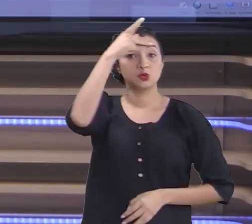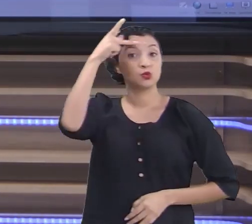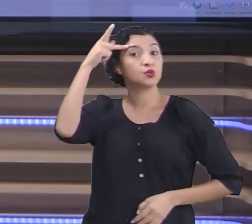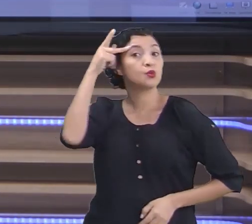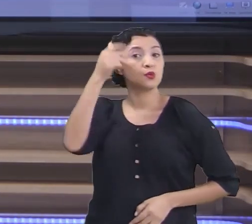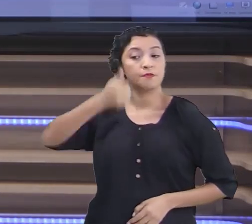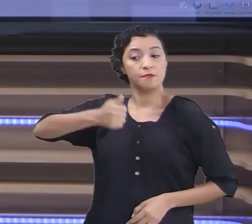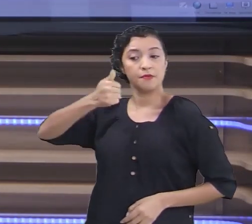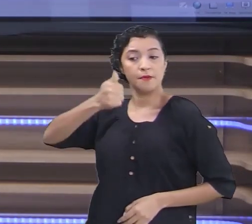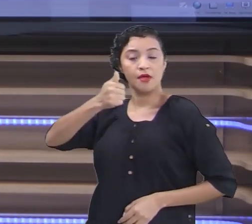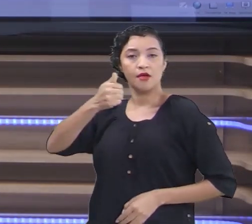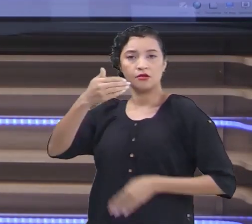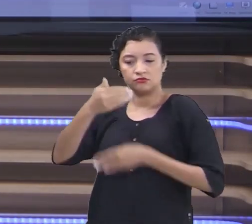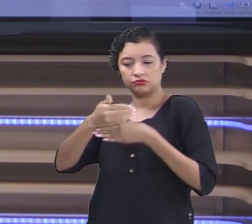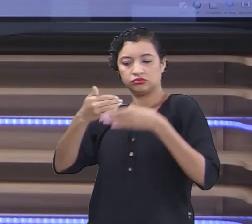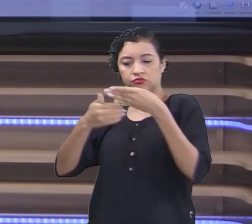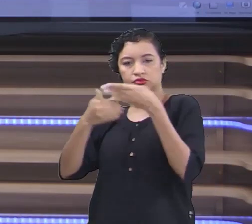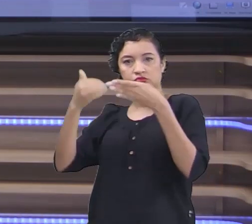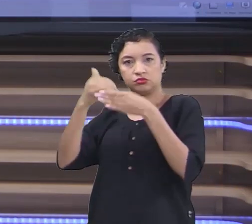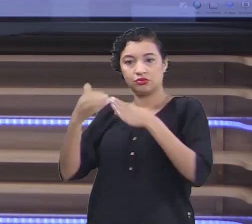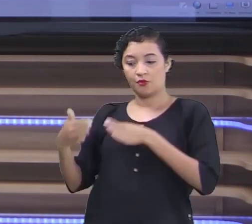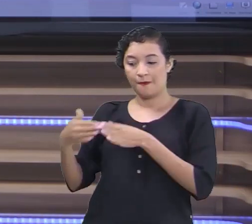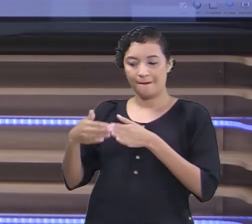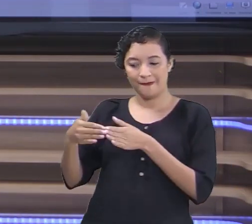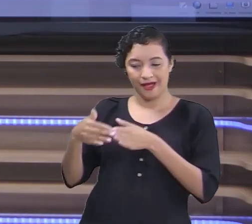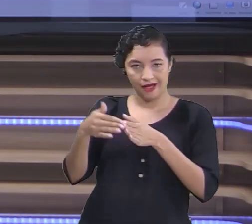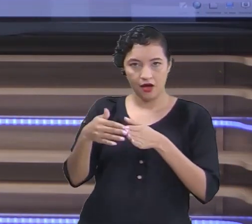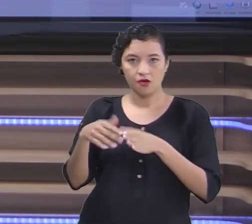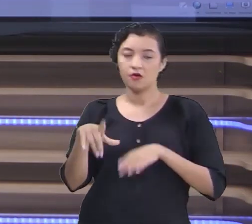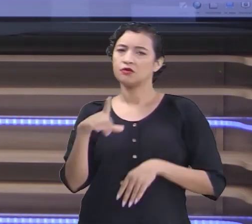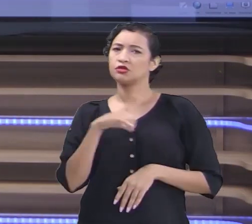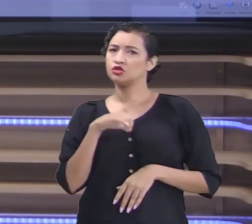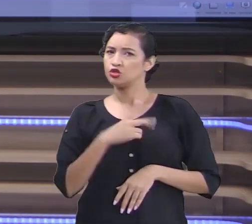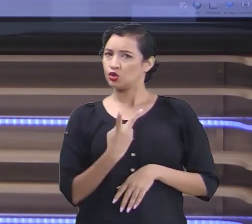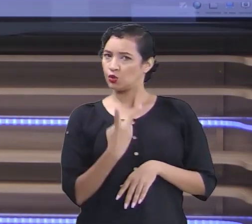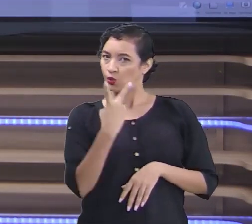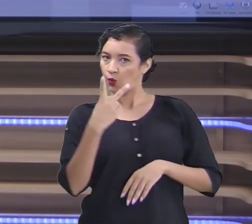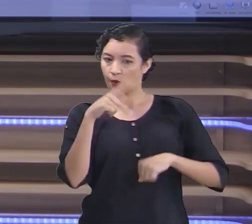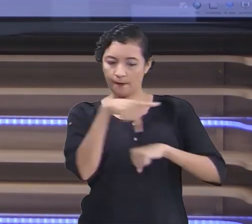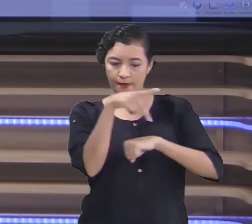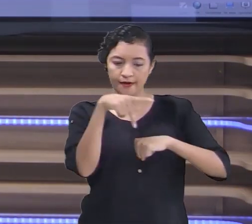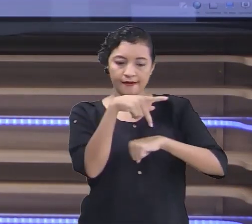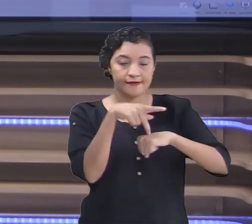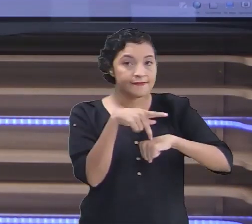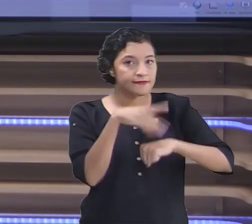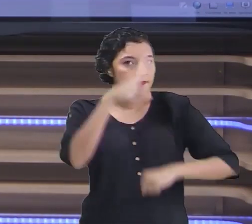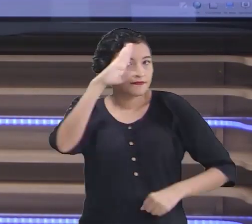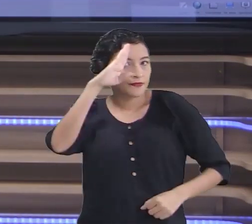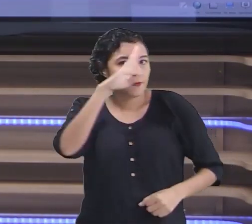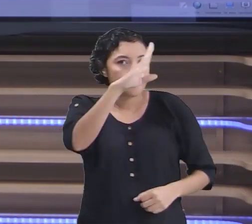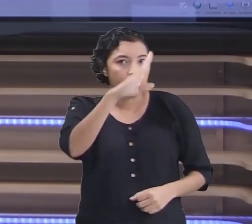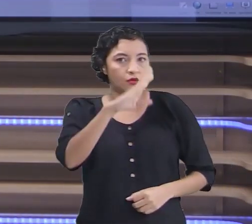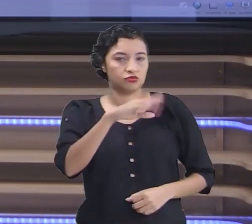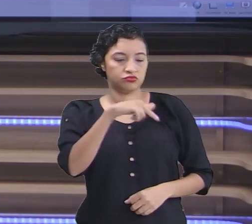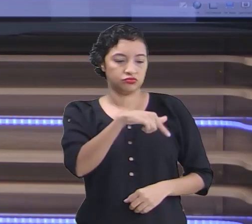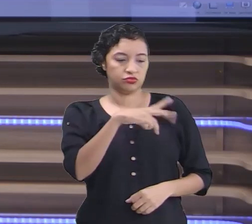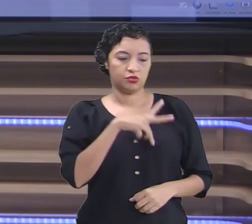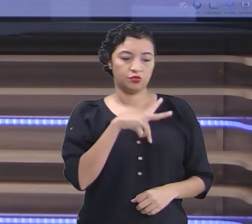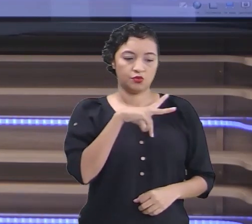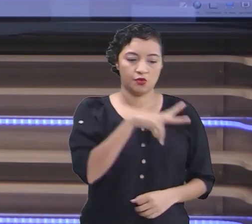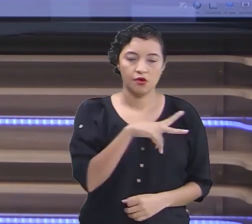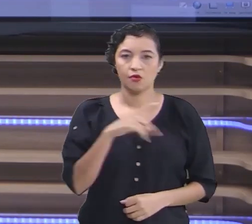mundo. E entre esses homens existiam dois países especiais. Qual eram esses países, professor? Portugal